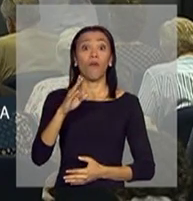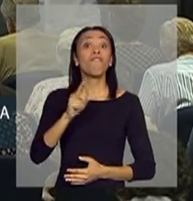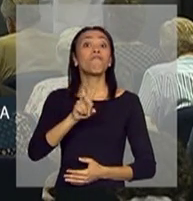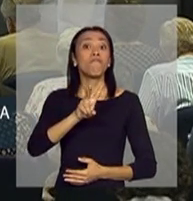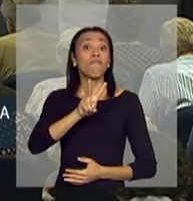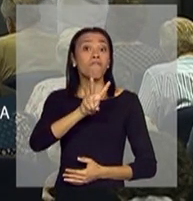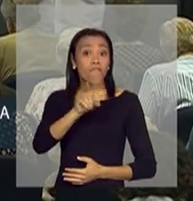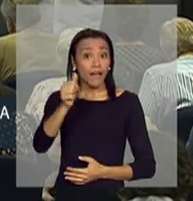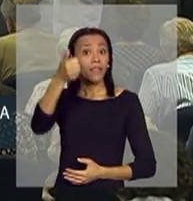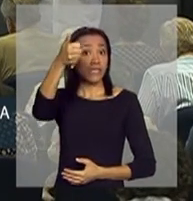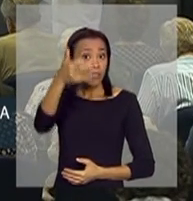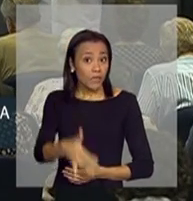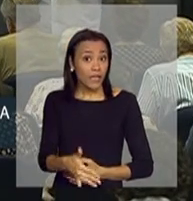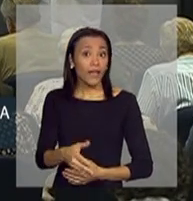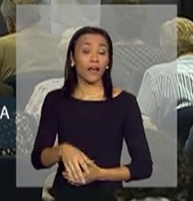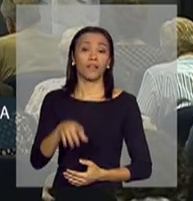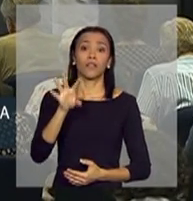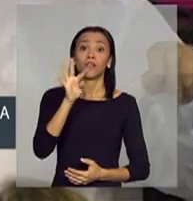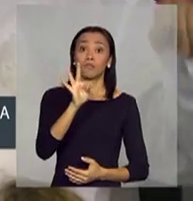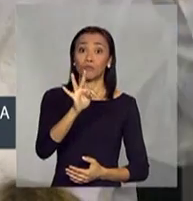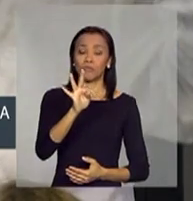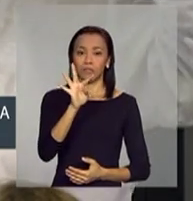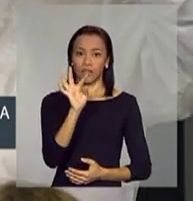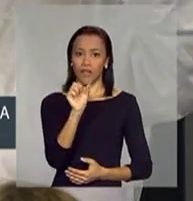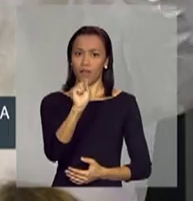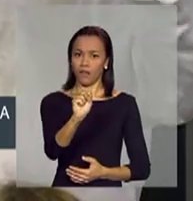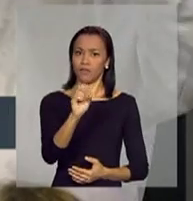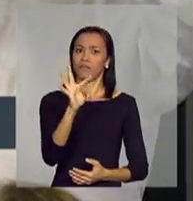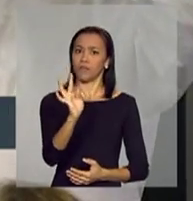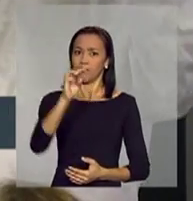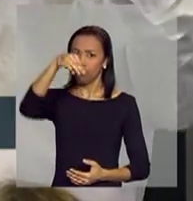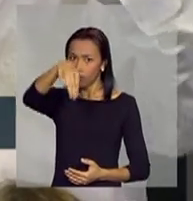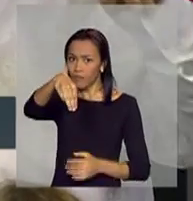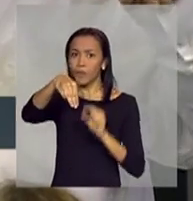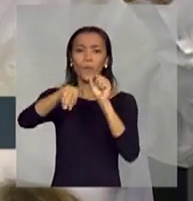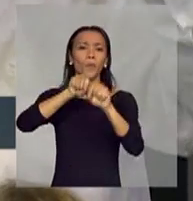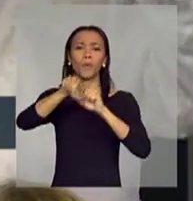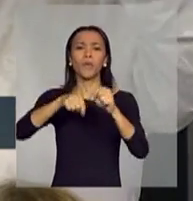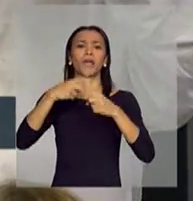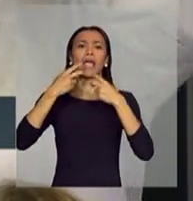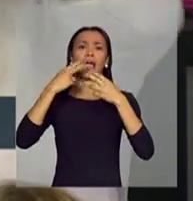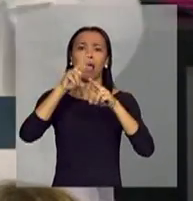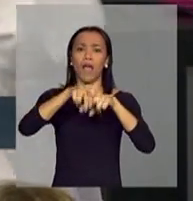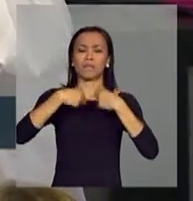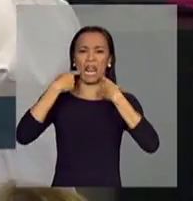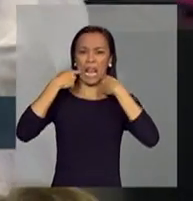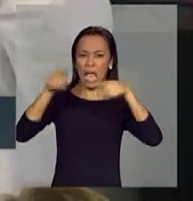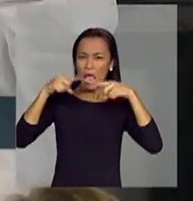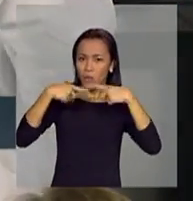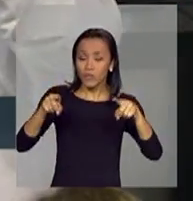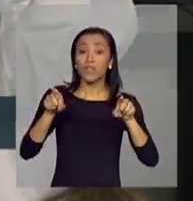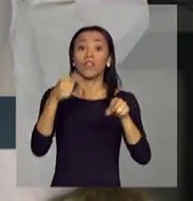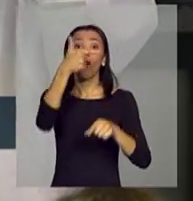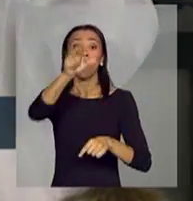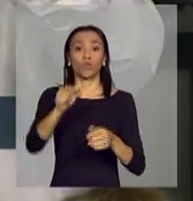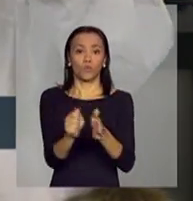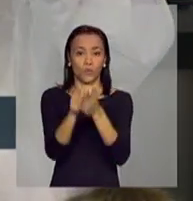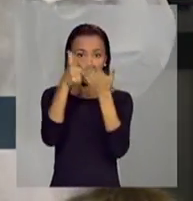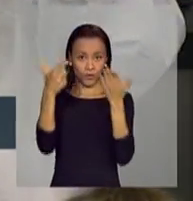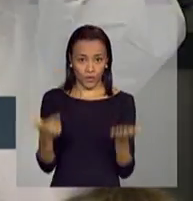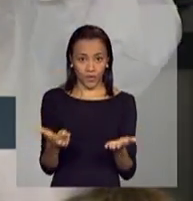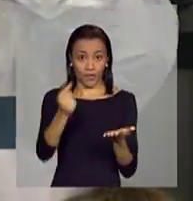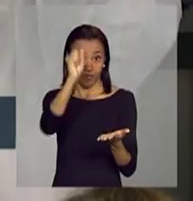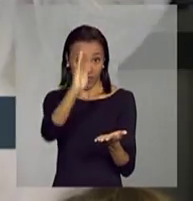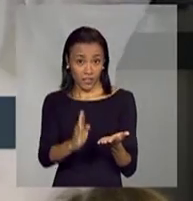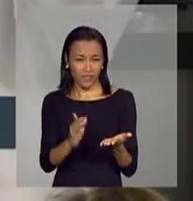explicar no Superior Tribunal Militar por conta das denúncias de tortura. O Jornal do Brasil traz uma